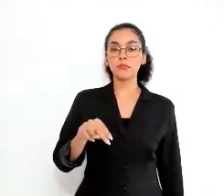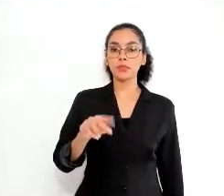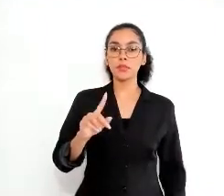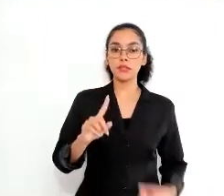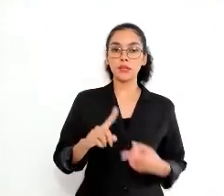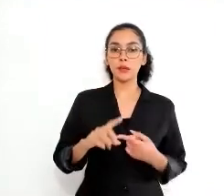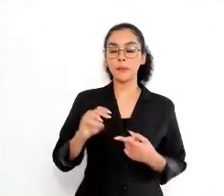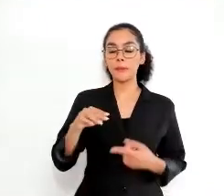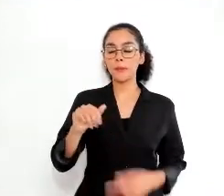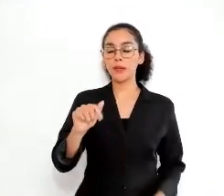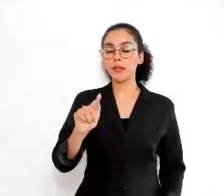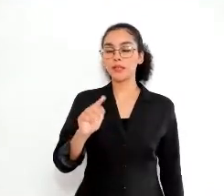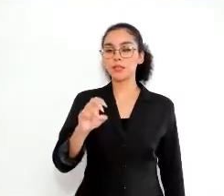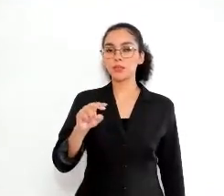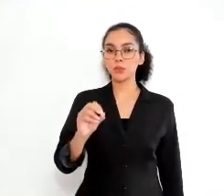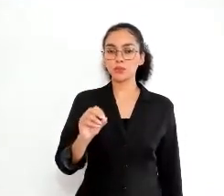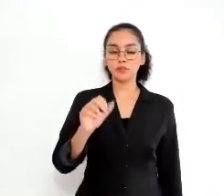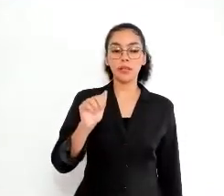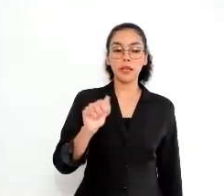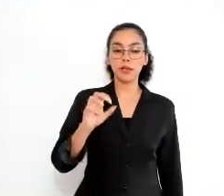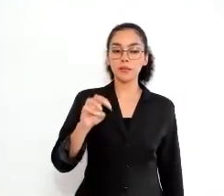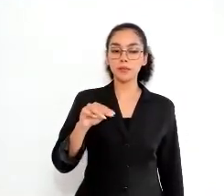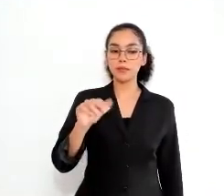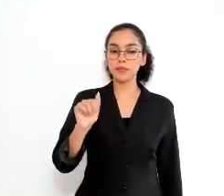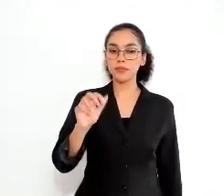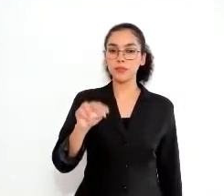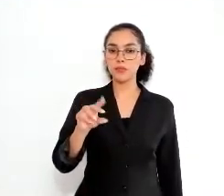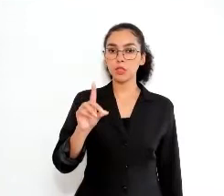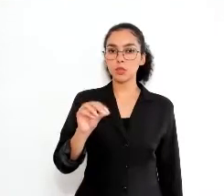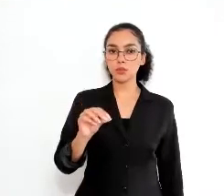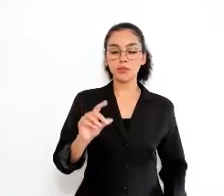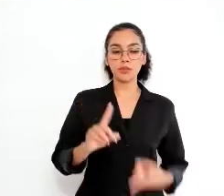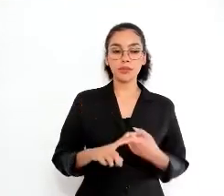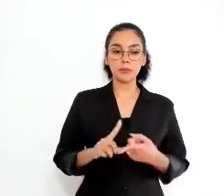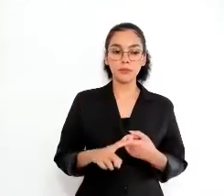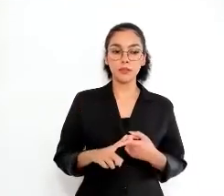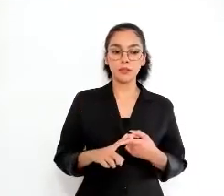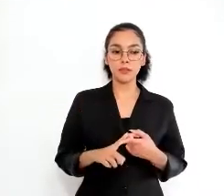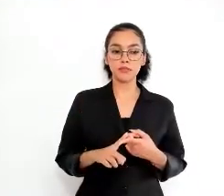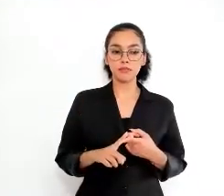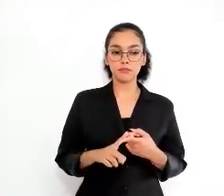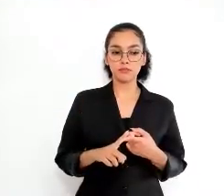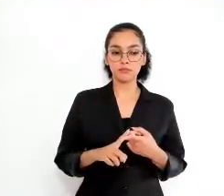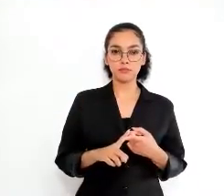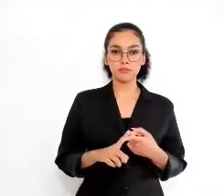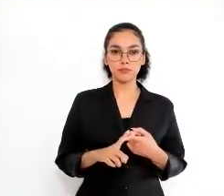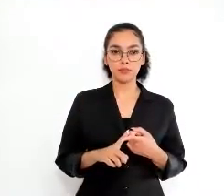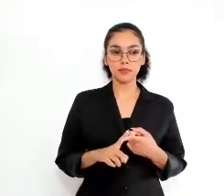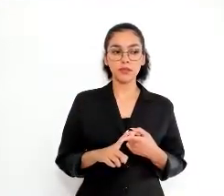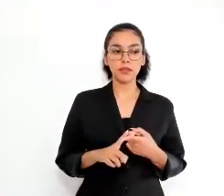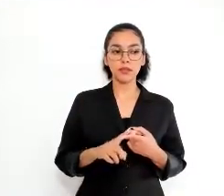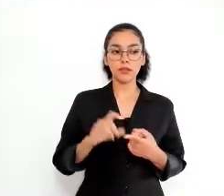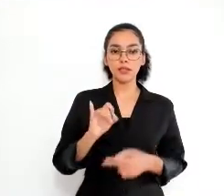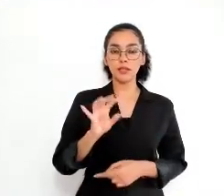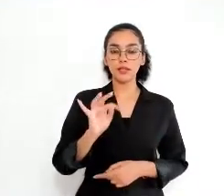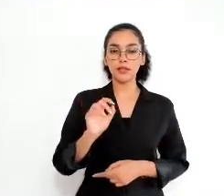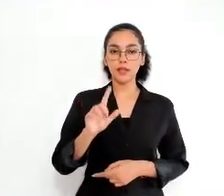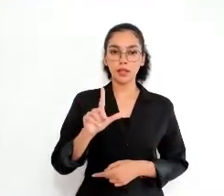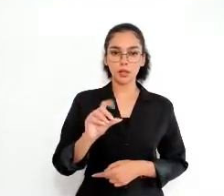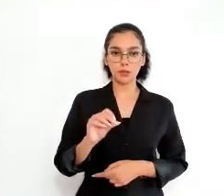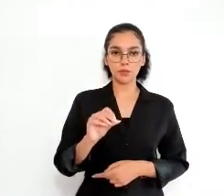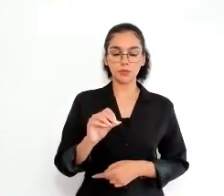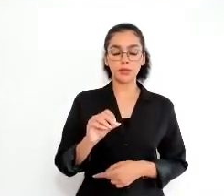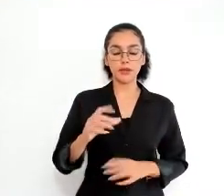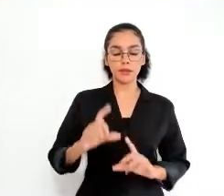Ferreira e Ítalo Pinheiro em memória, e a Medalha dos 130 anos do Tribunal